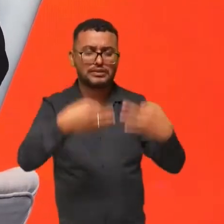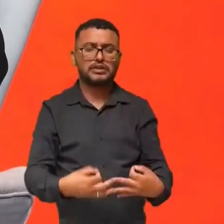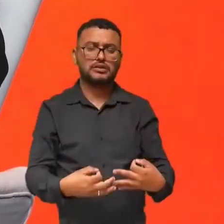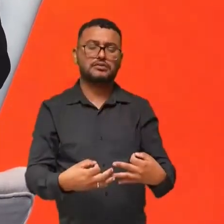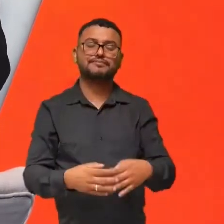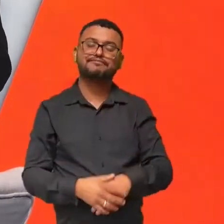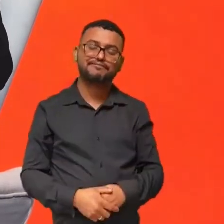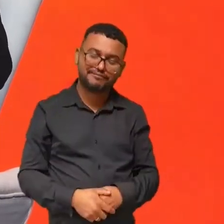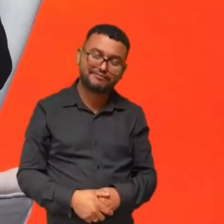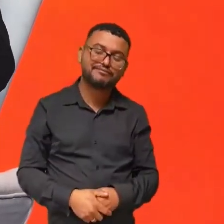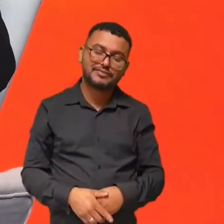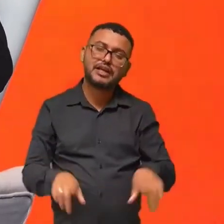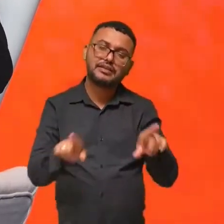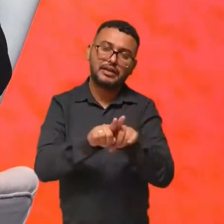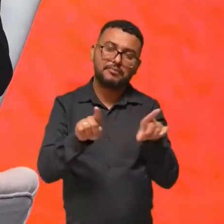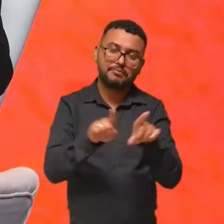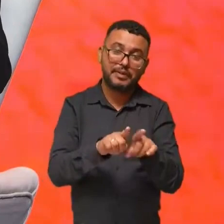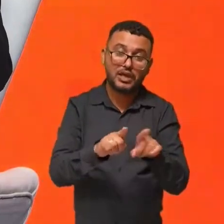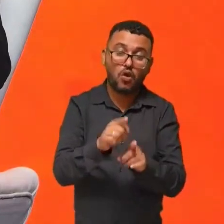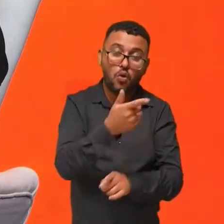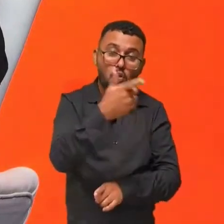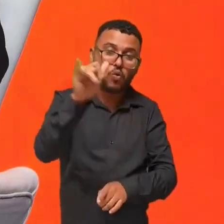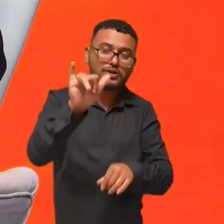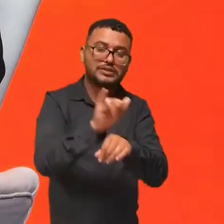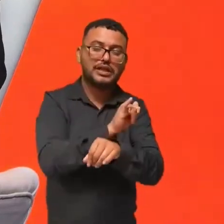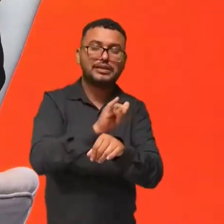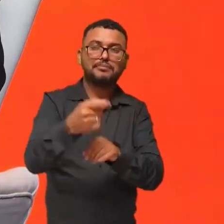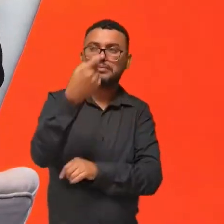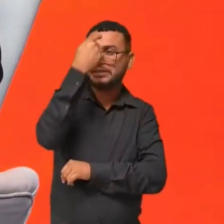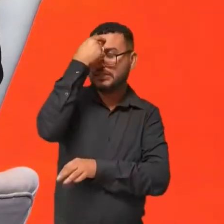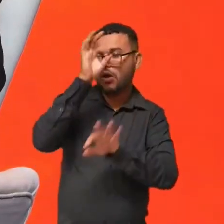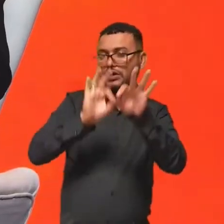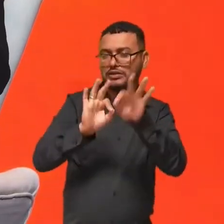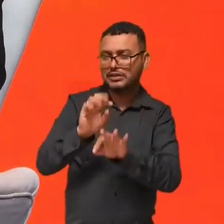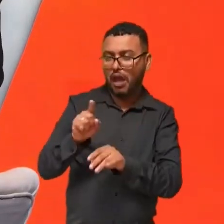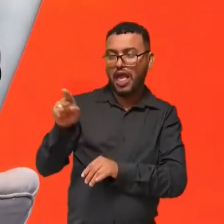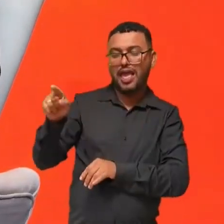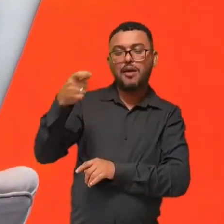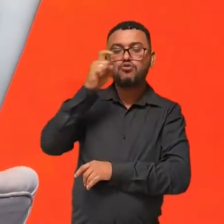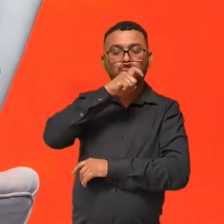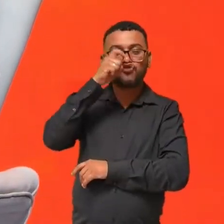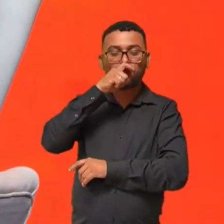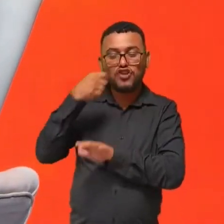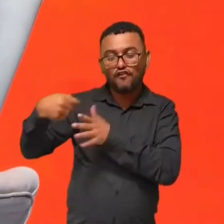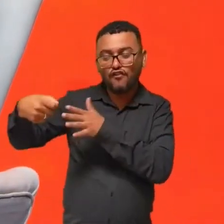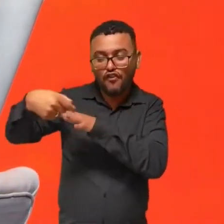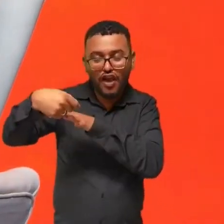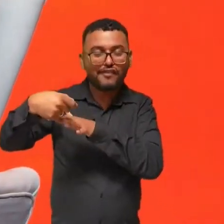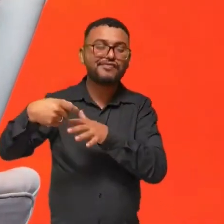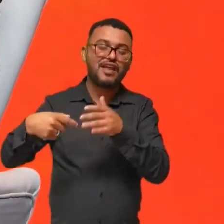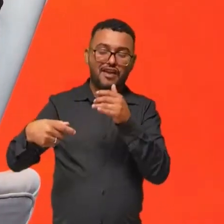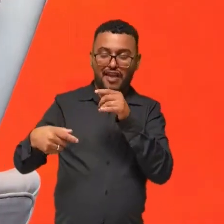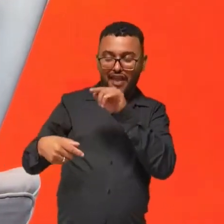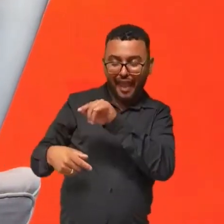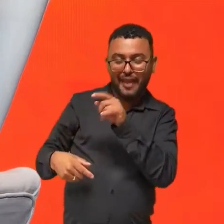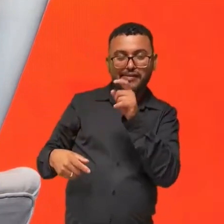uma estratégia de reação a fake news, de reação à informação que está errada no âmbito que ela trabalha.